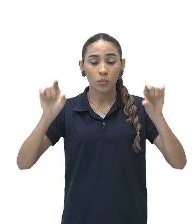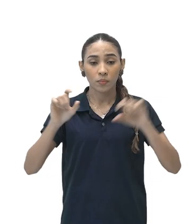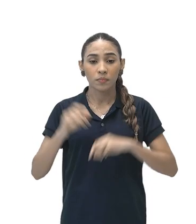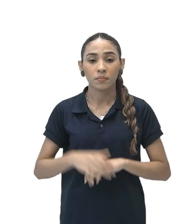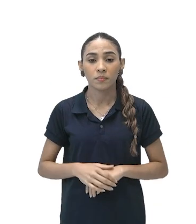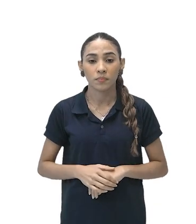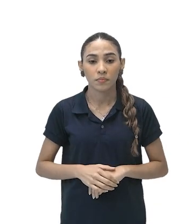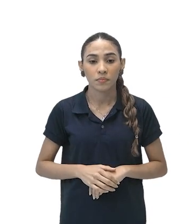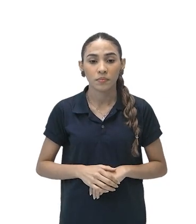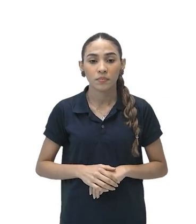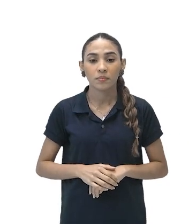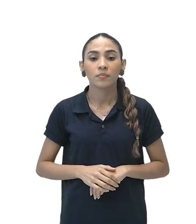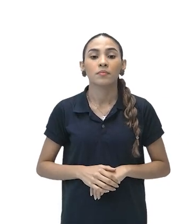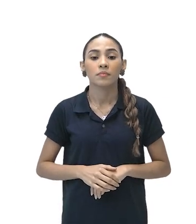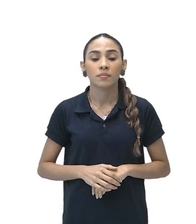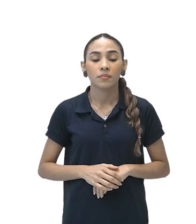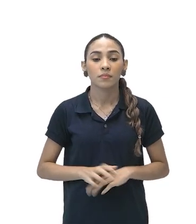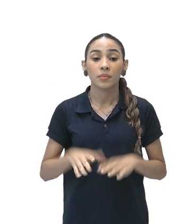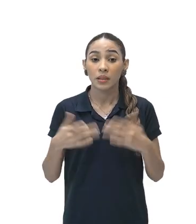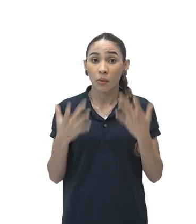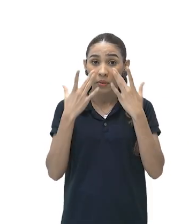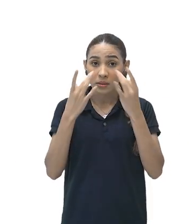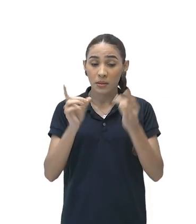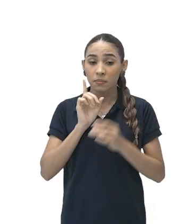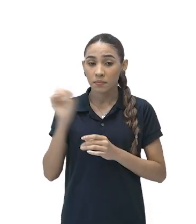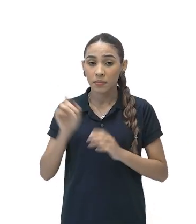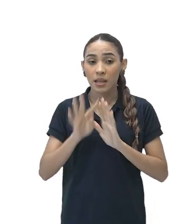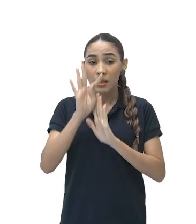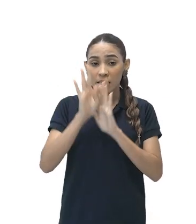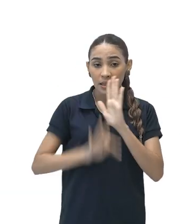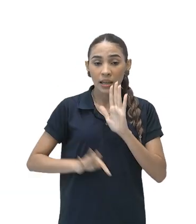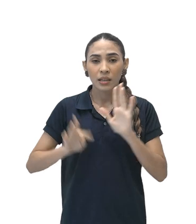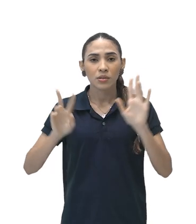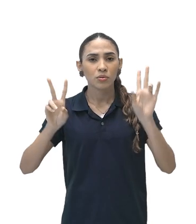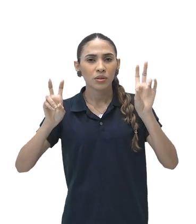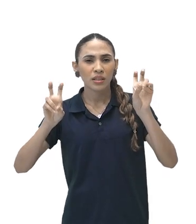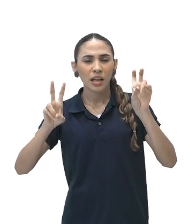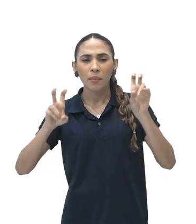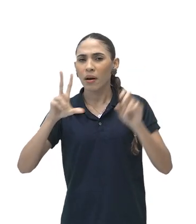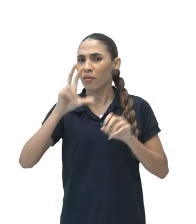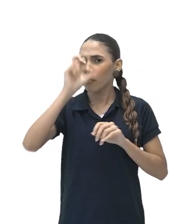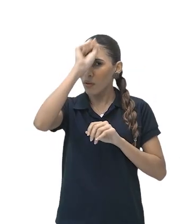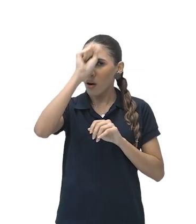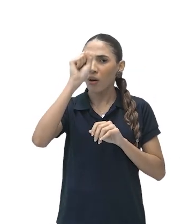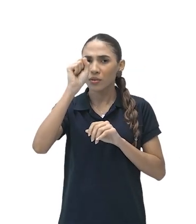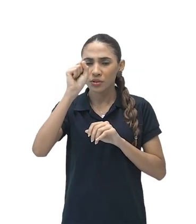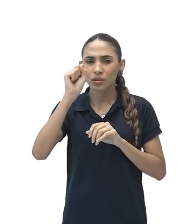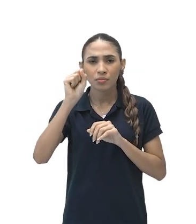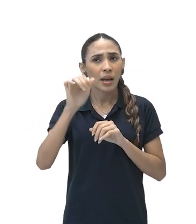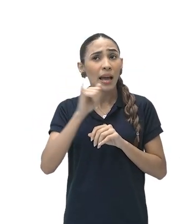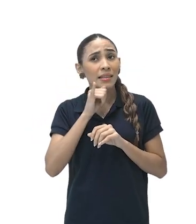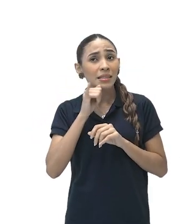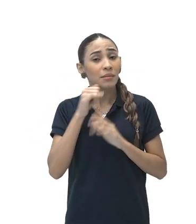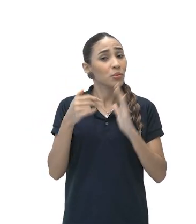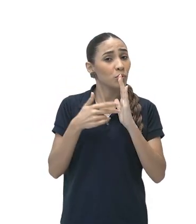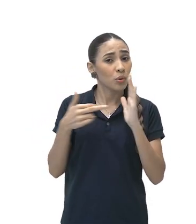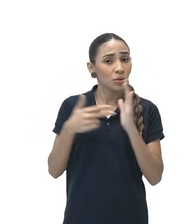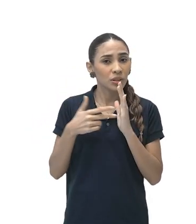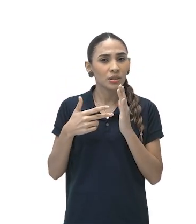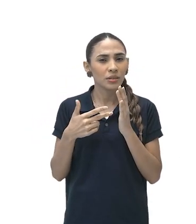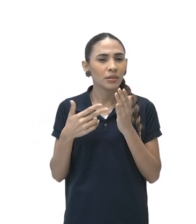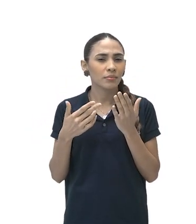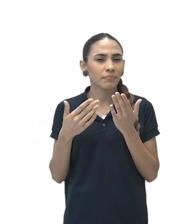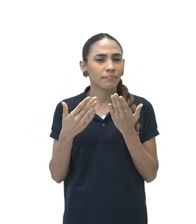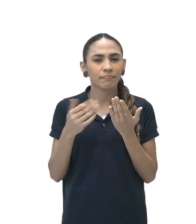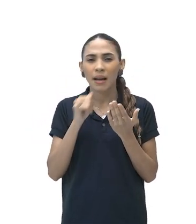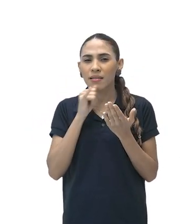lá voltar na cartela, por favor. Olhem aí. Então, texto com um título muito bombástico, supostamente uma notícia,